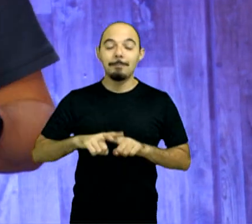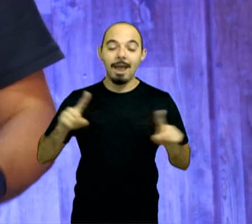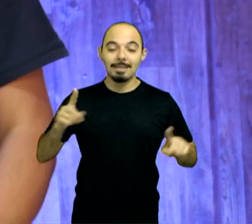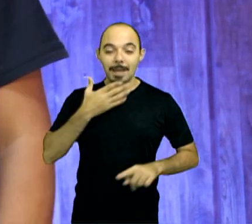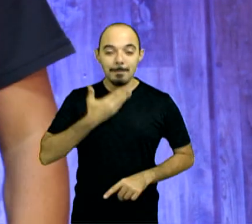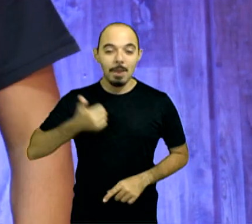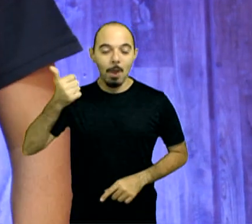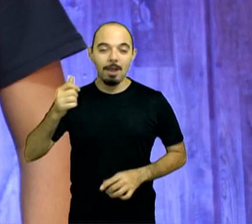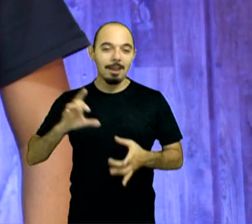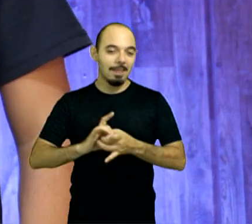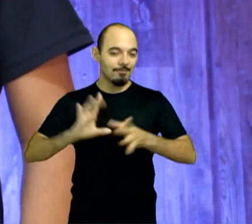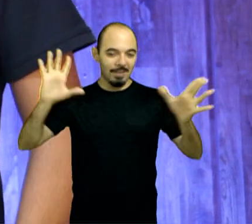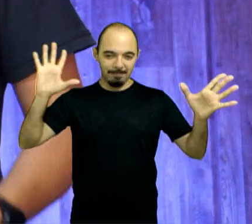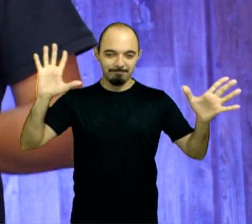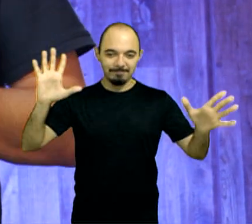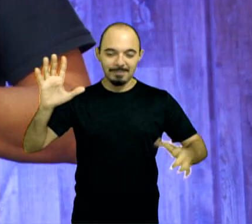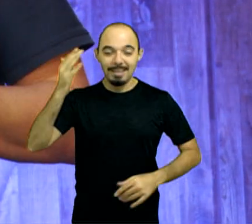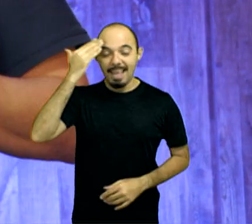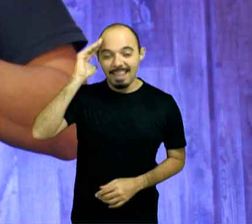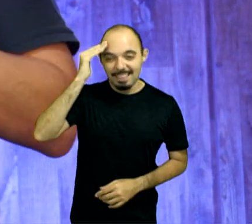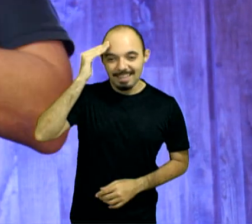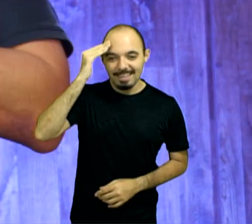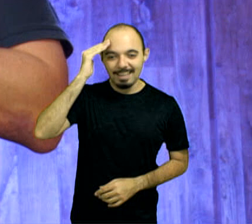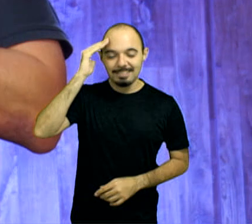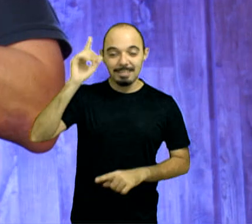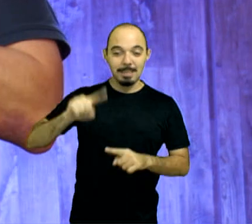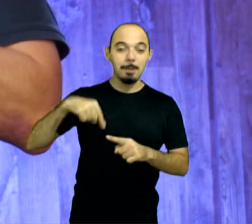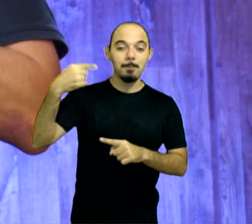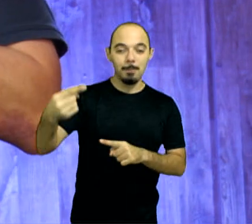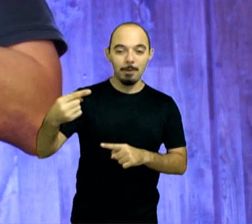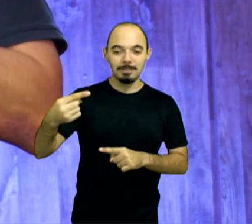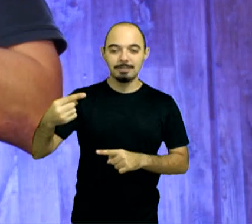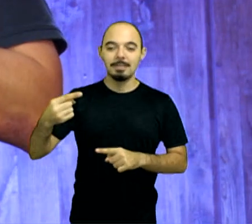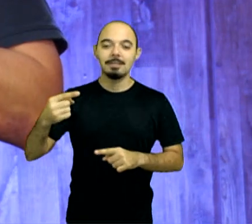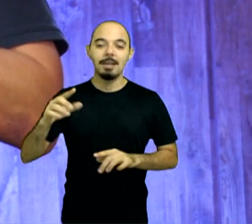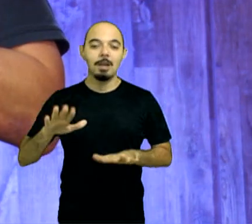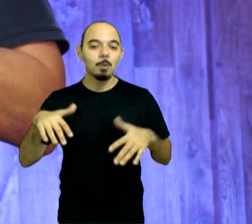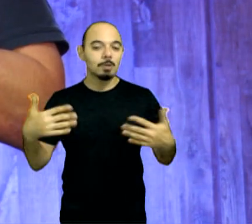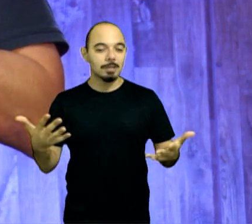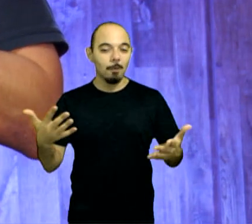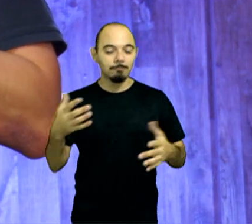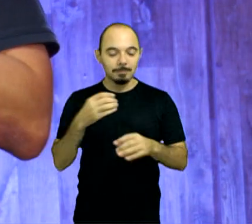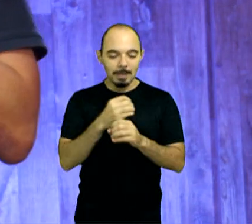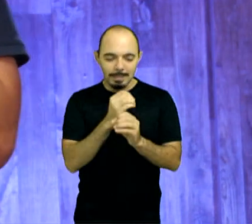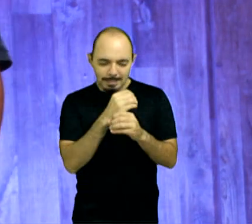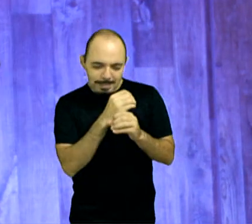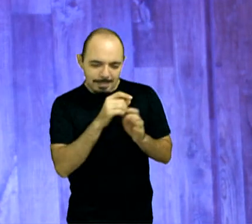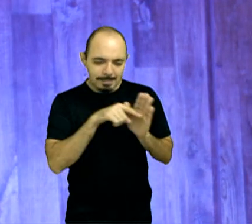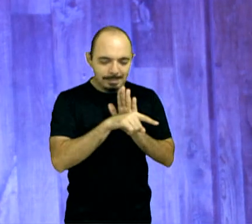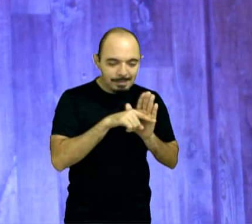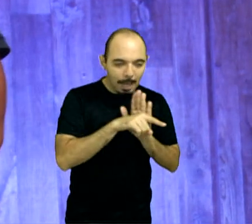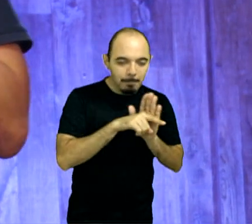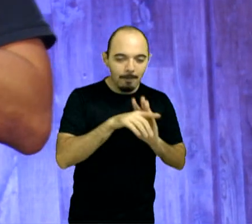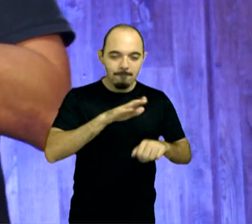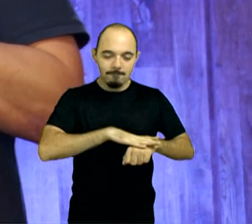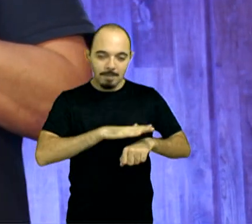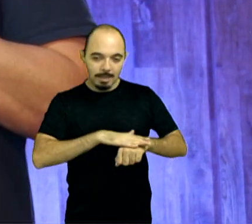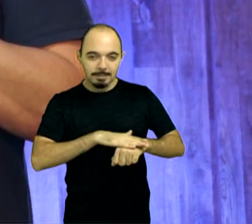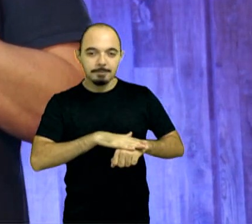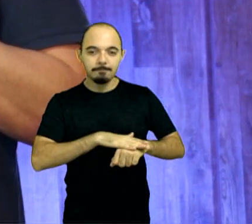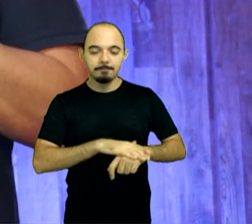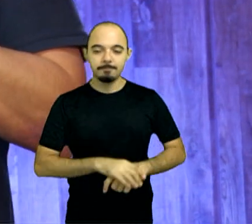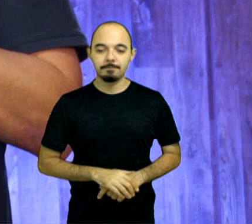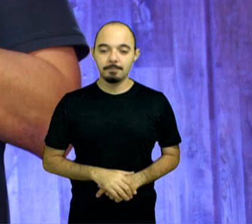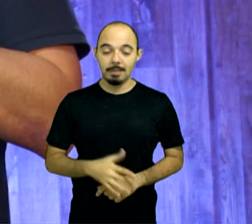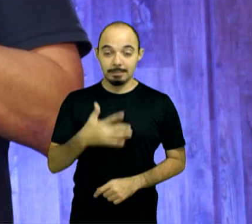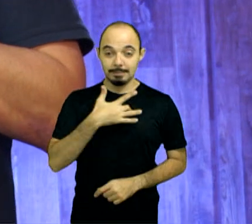fui entender isso depois. Fiz o cateterismo, o médico... Me internei de manhã, fiz o cateterismo. Aí o médico,